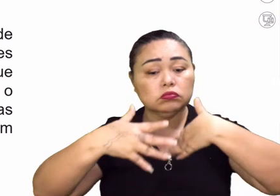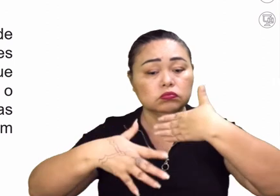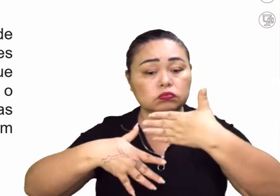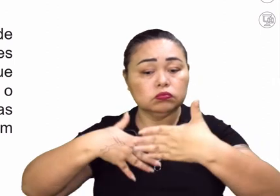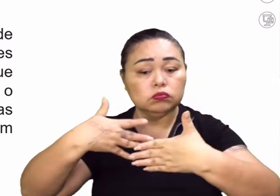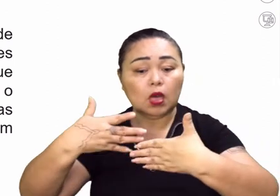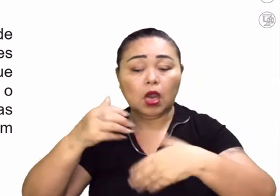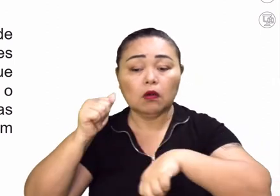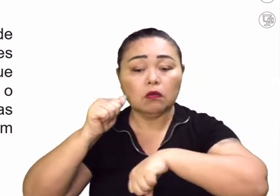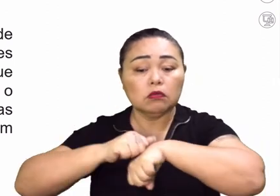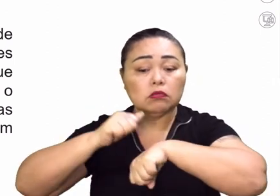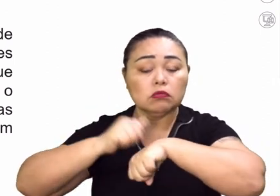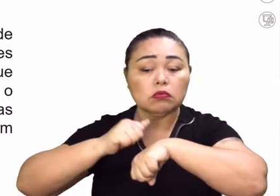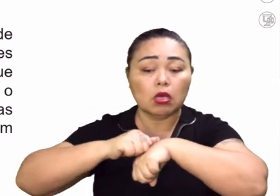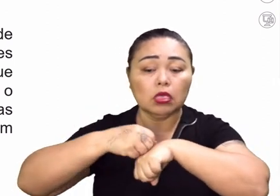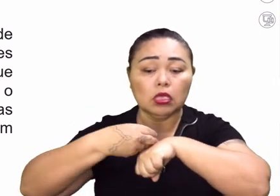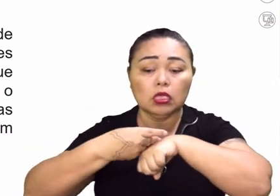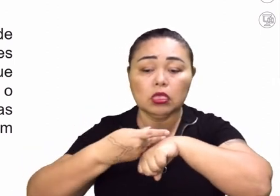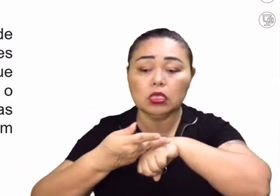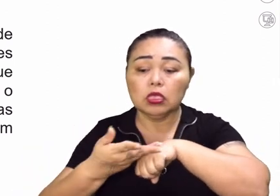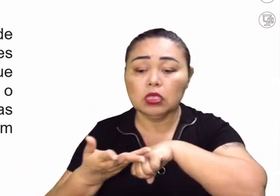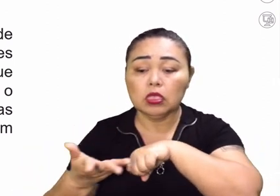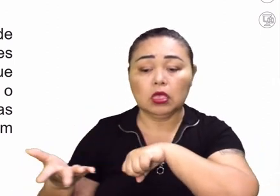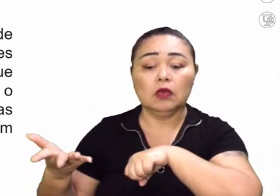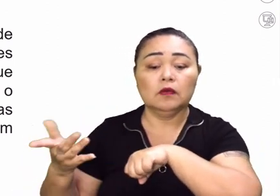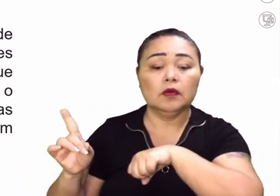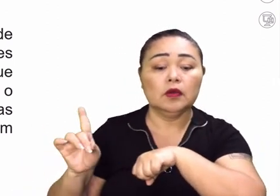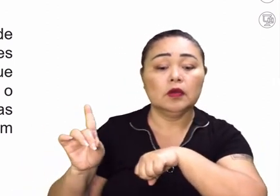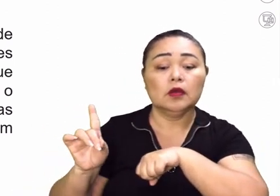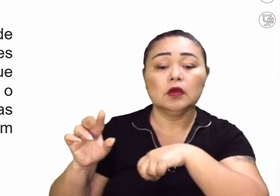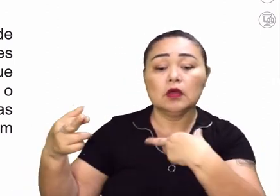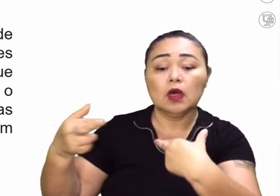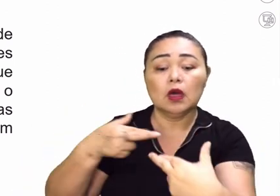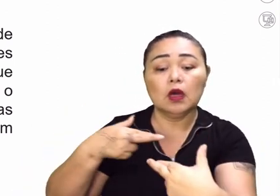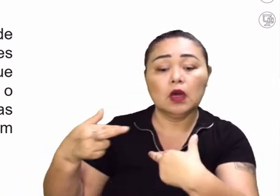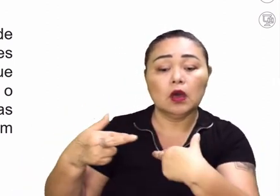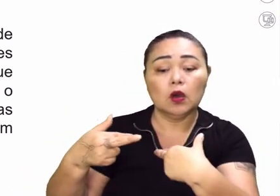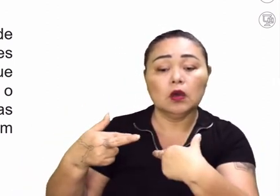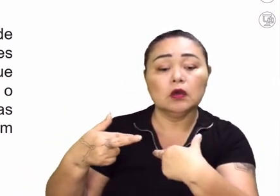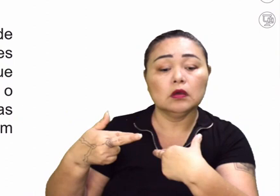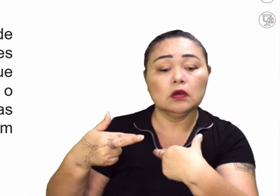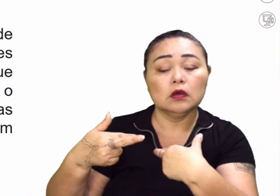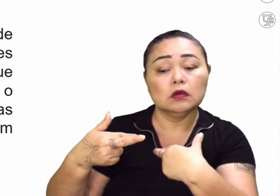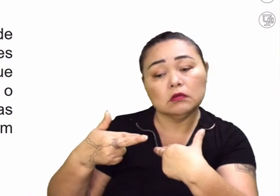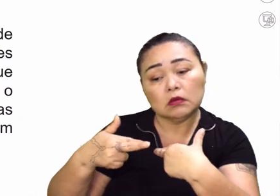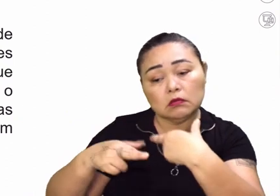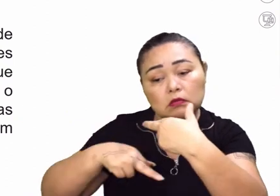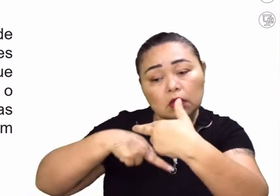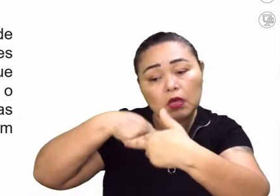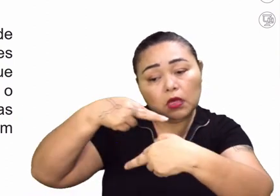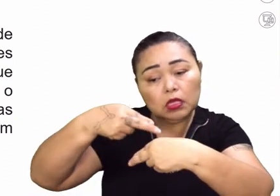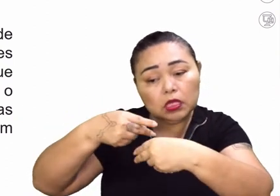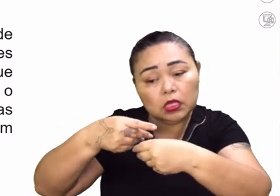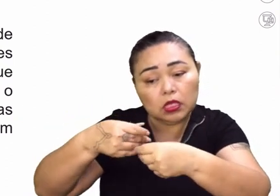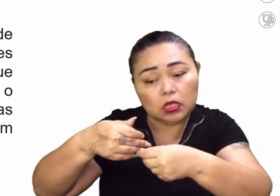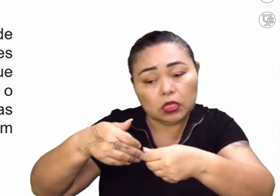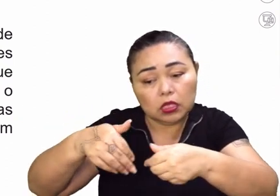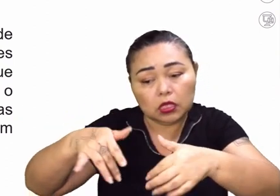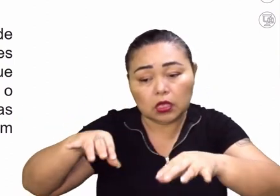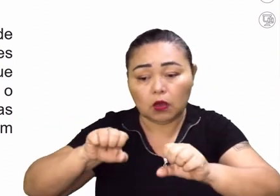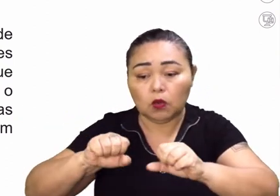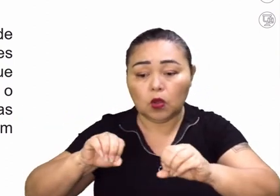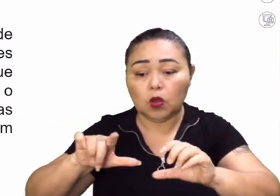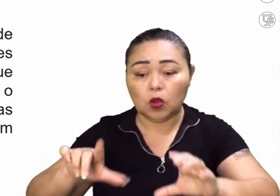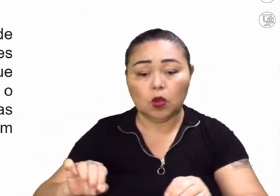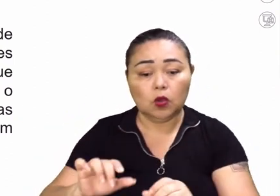e aos tempos geológicos em que ocorreram está relacionada a rocha que irá formar o solo